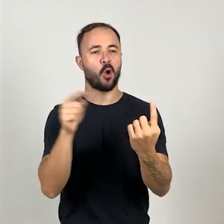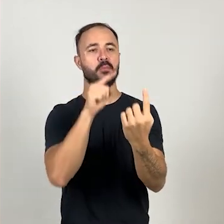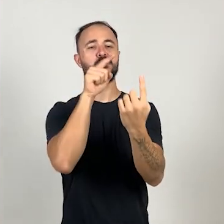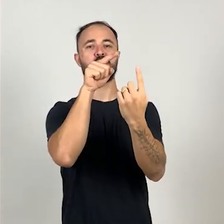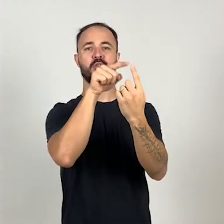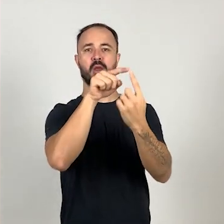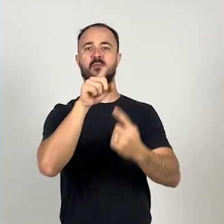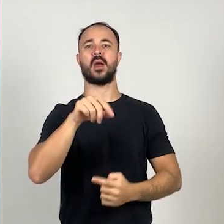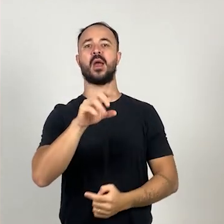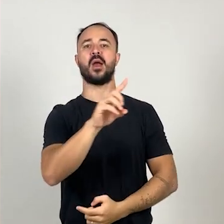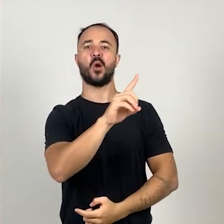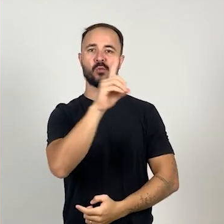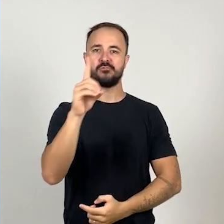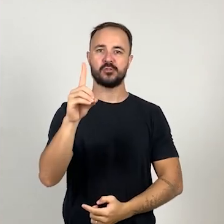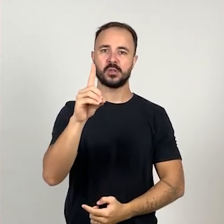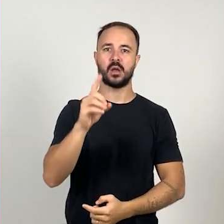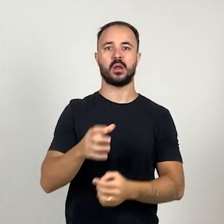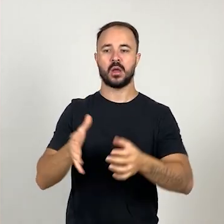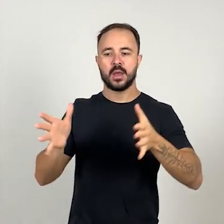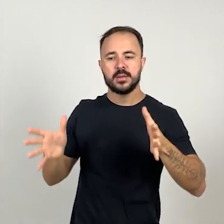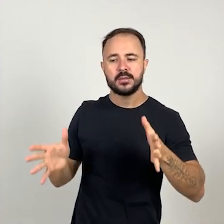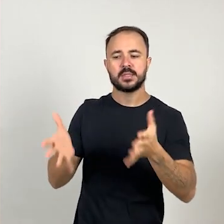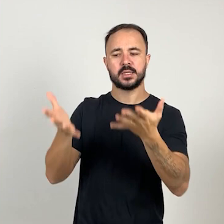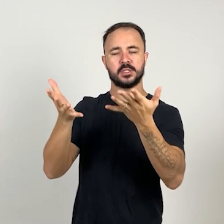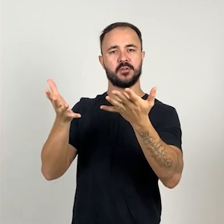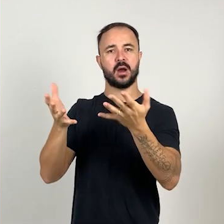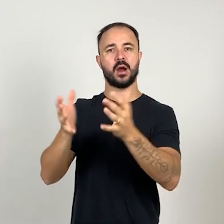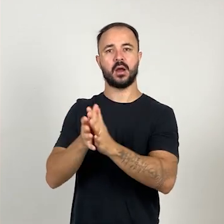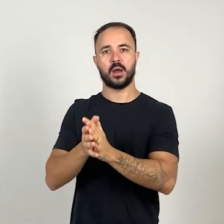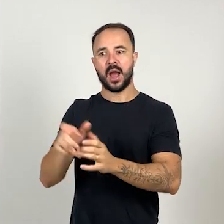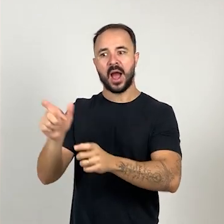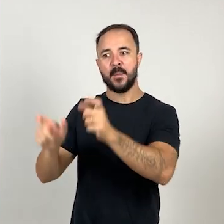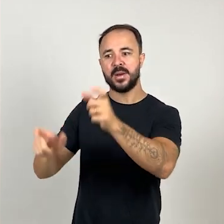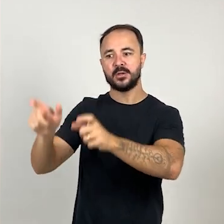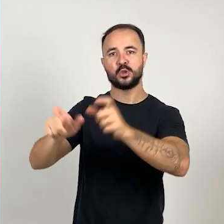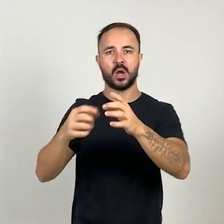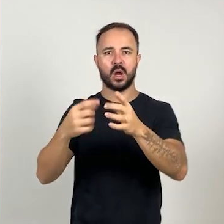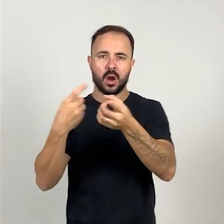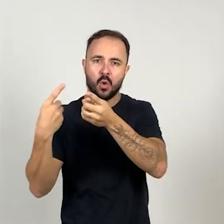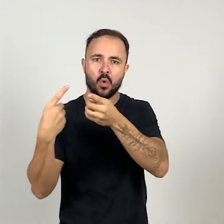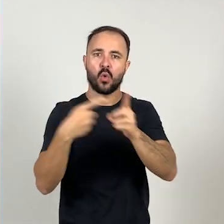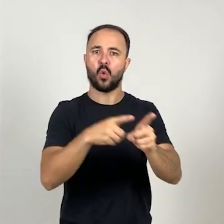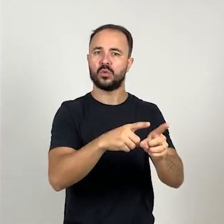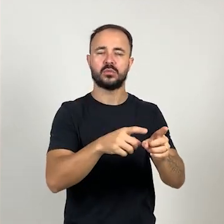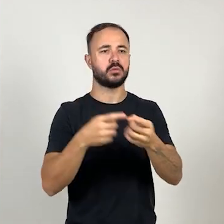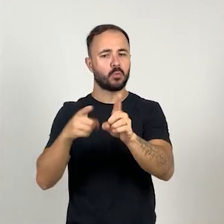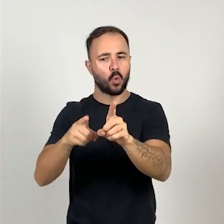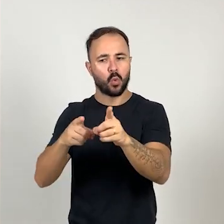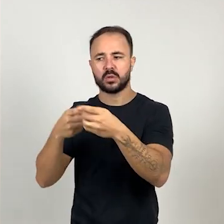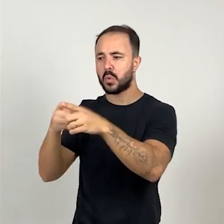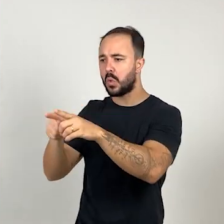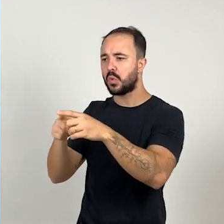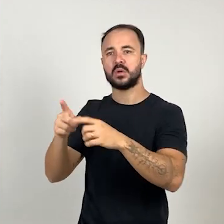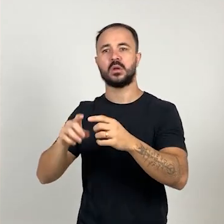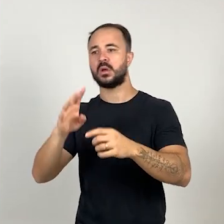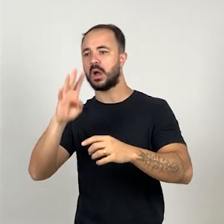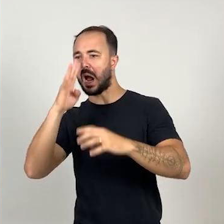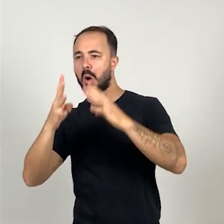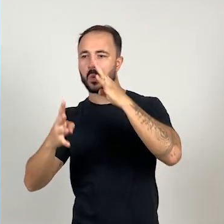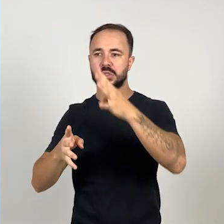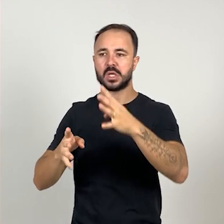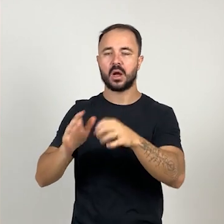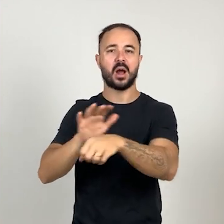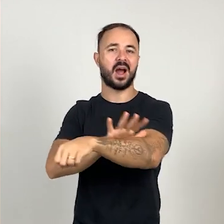ao racismo e estimular ações concretas para combatê-lo em todas as esferas da sociedade brasileira.